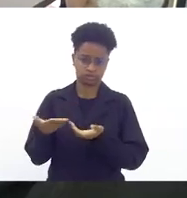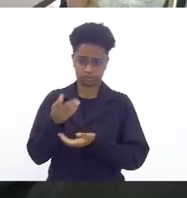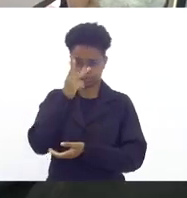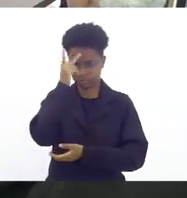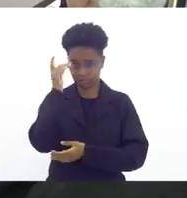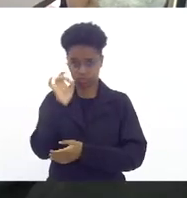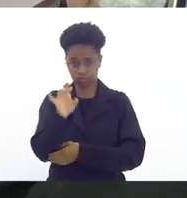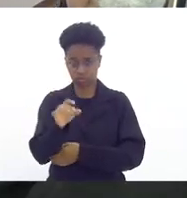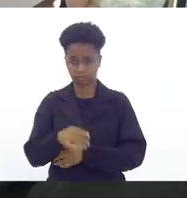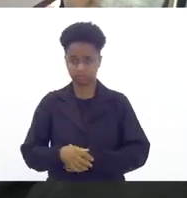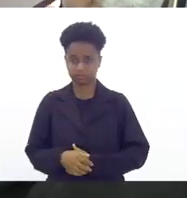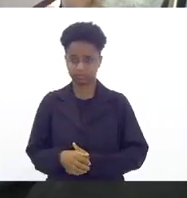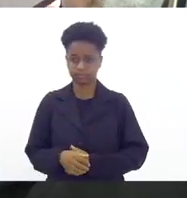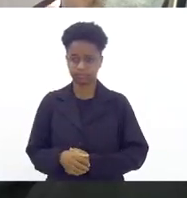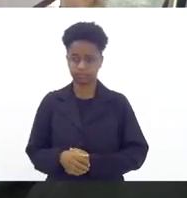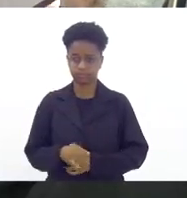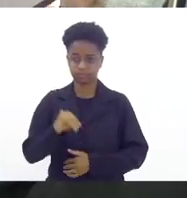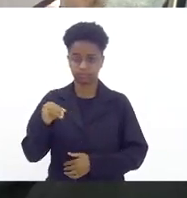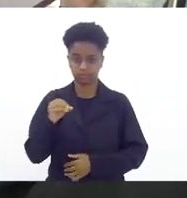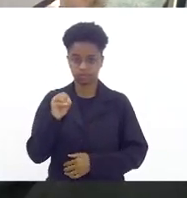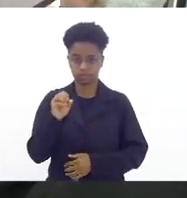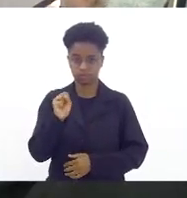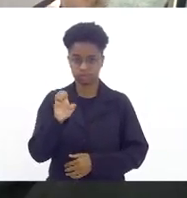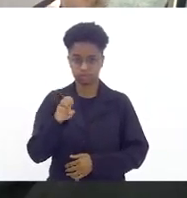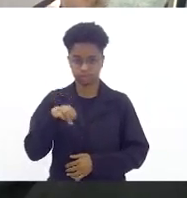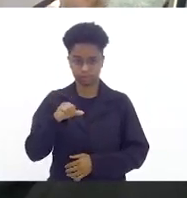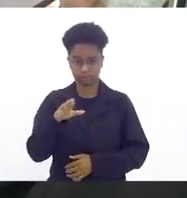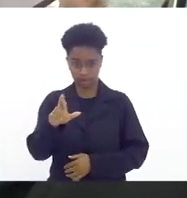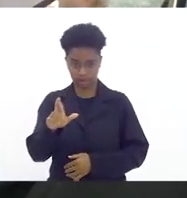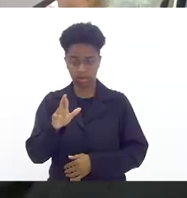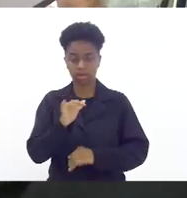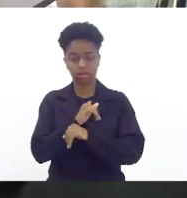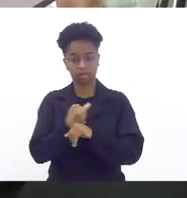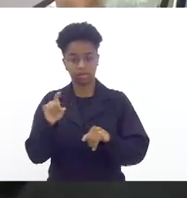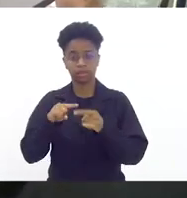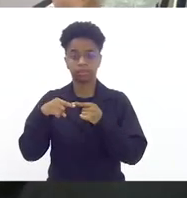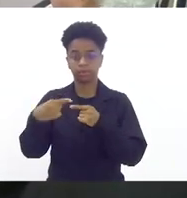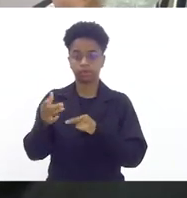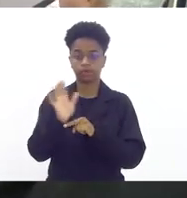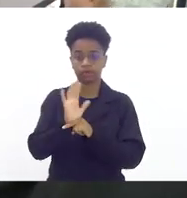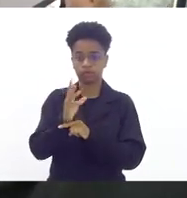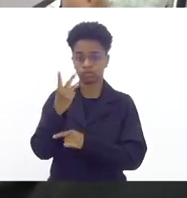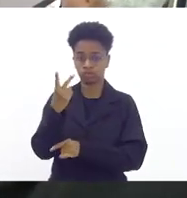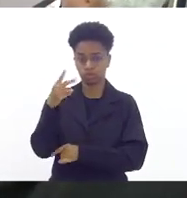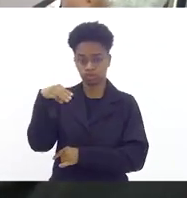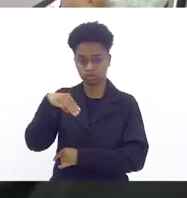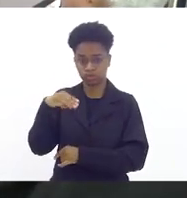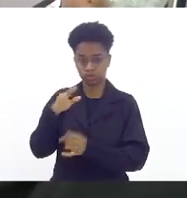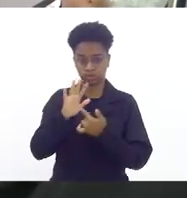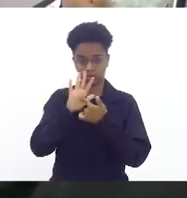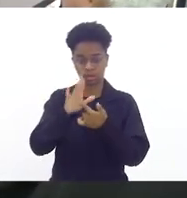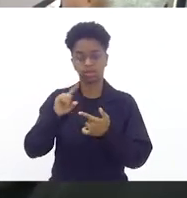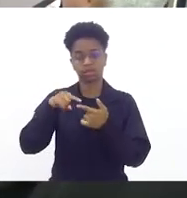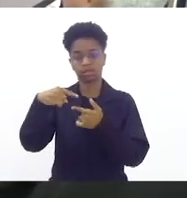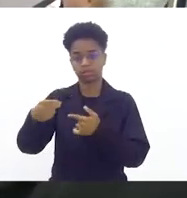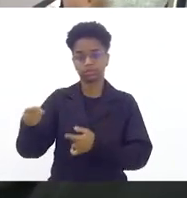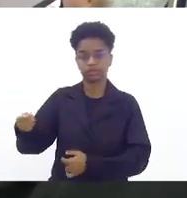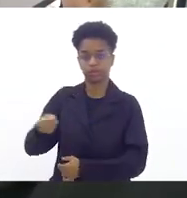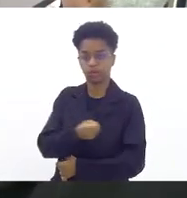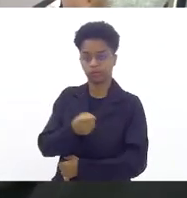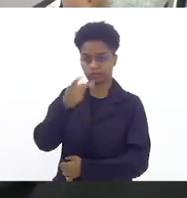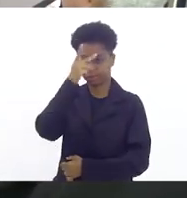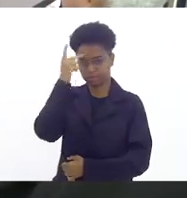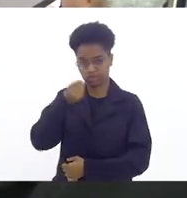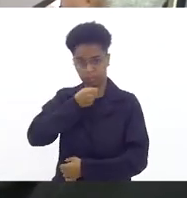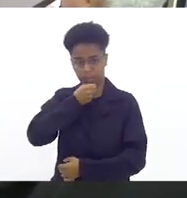o José Mar vai anunciar as presenças, depois a gente põe um vídeo de dois minutos e passa a palavra para os integrantes da mesa. Está